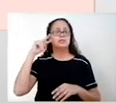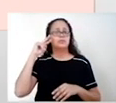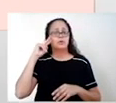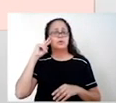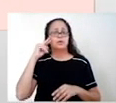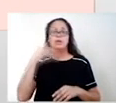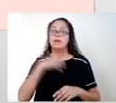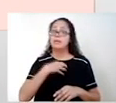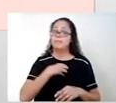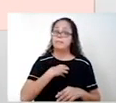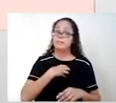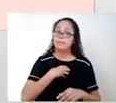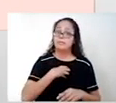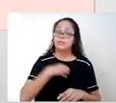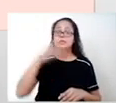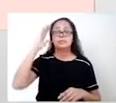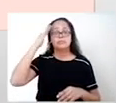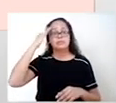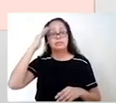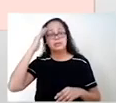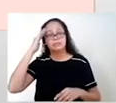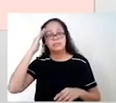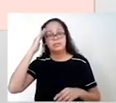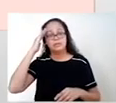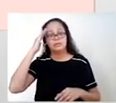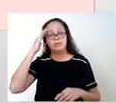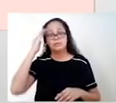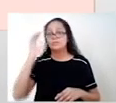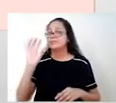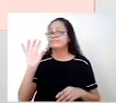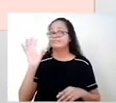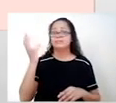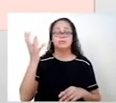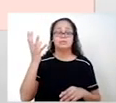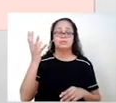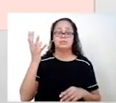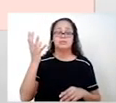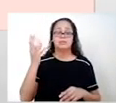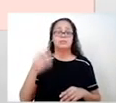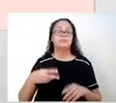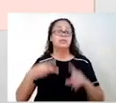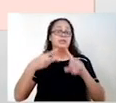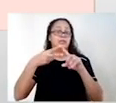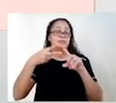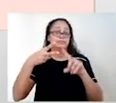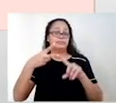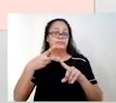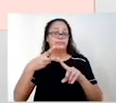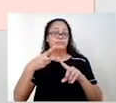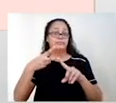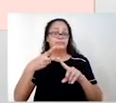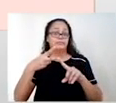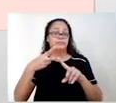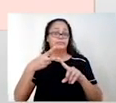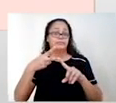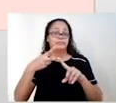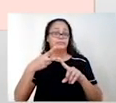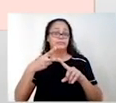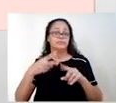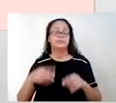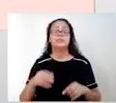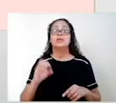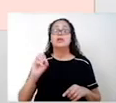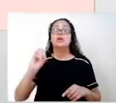não poderia acontecer no mundo real. Então, observem que algumas histórias têm os dois tipos de verossimilhança, enquanto outras